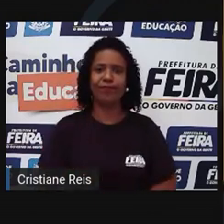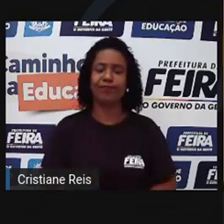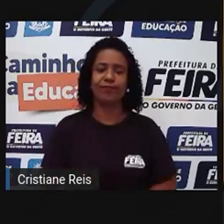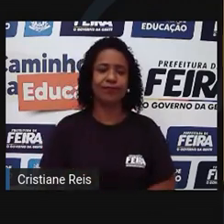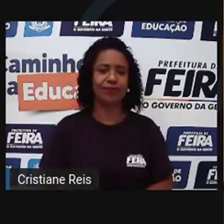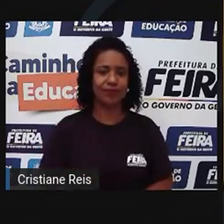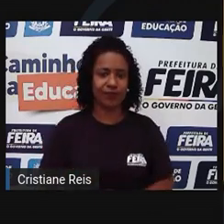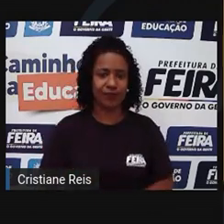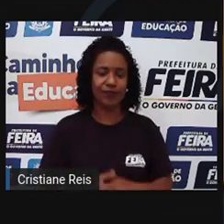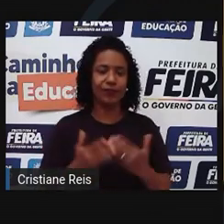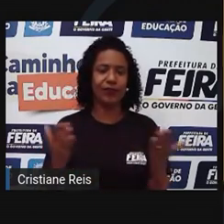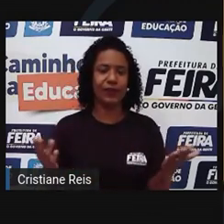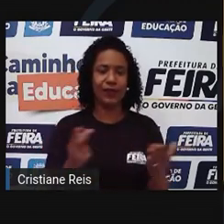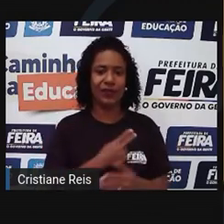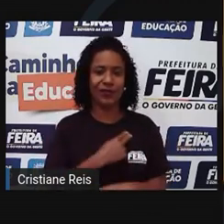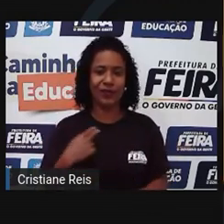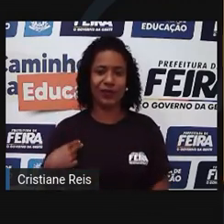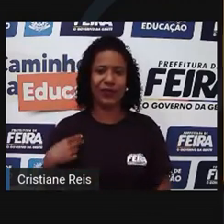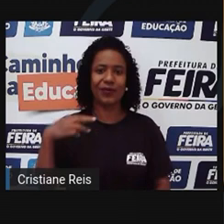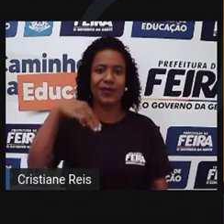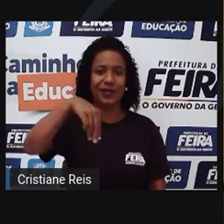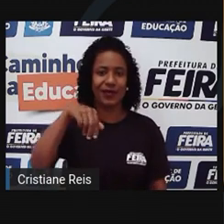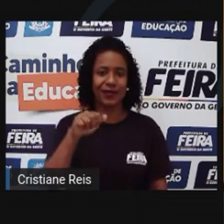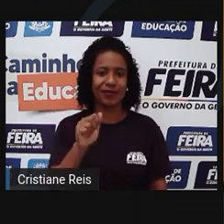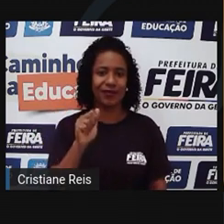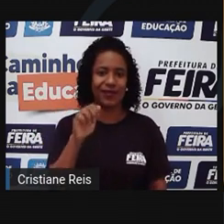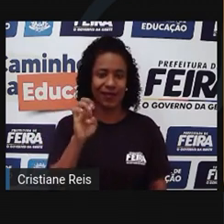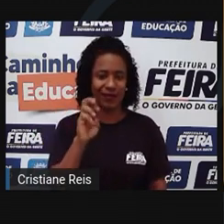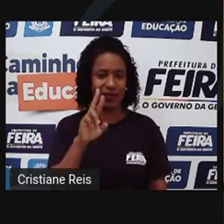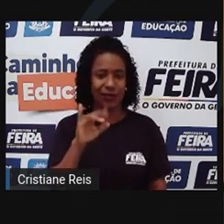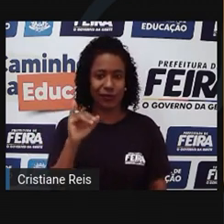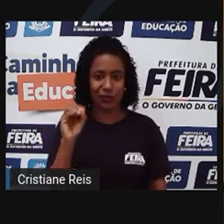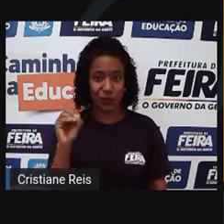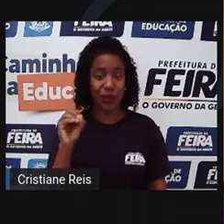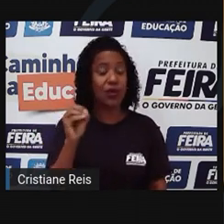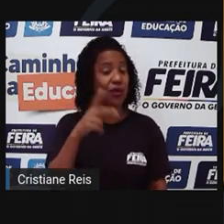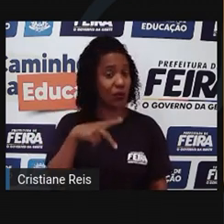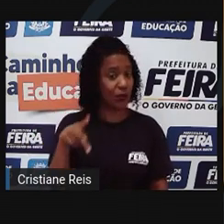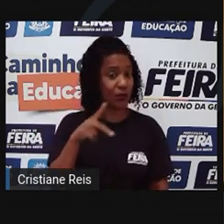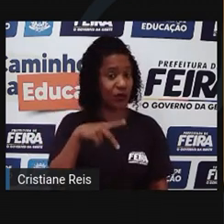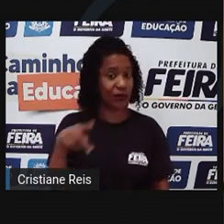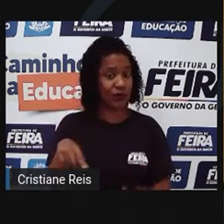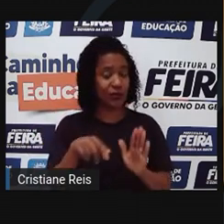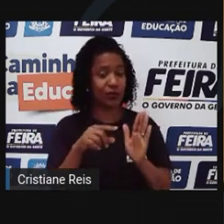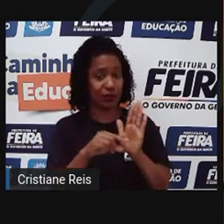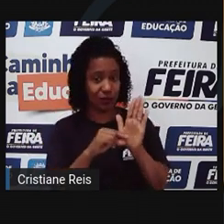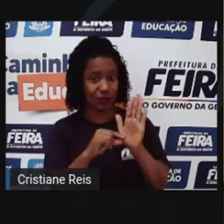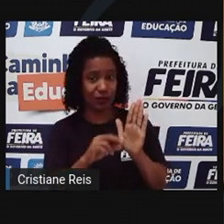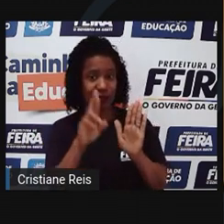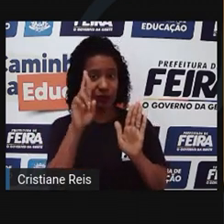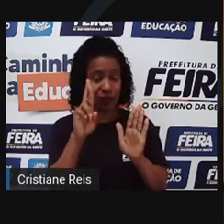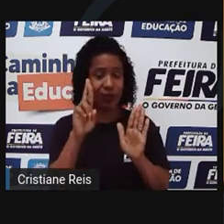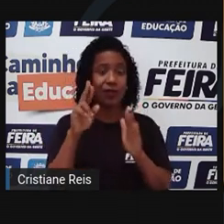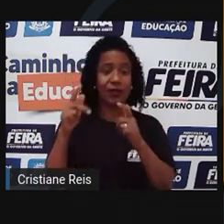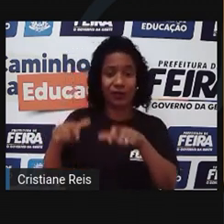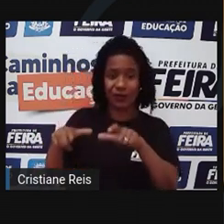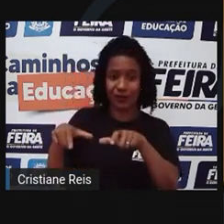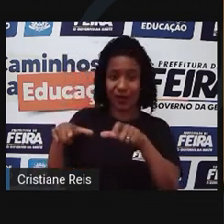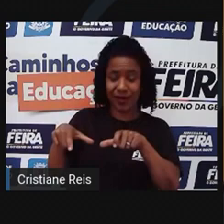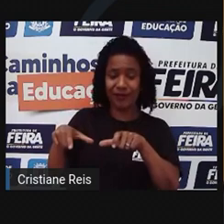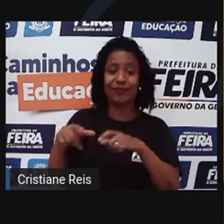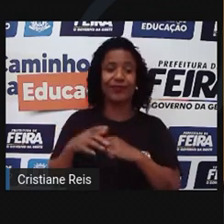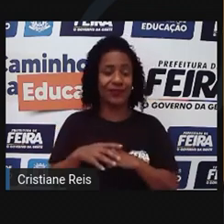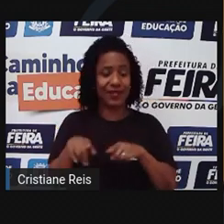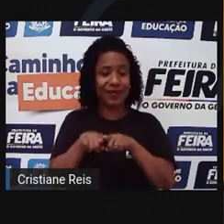Meu nome é Naércio Menezes Filho. Eu sou professor titular da Cátedra Ruth Cardoso, aqui do INSPER, e